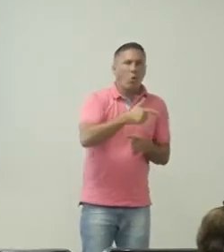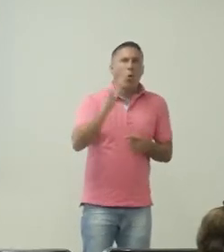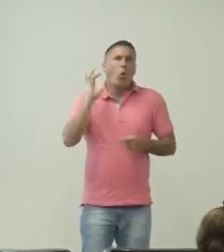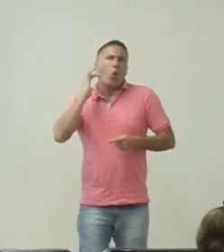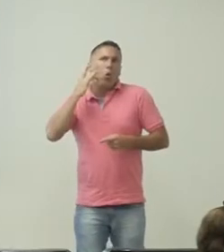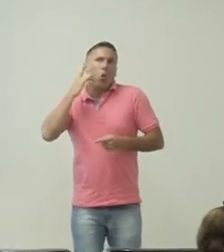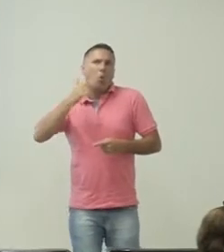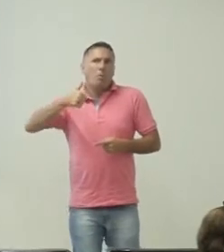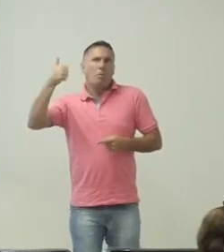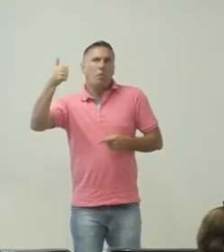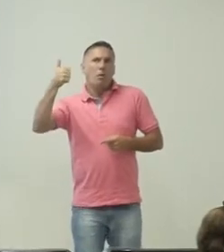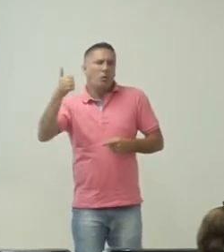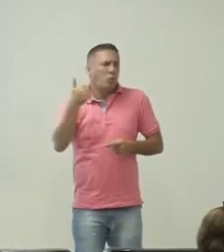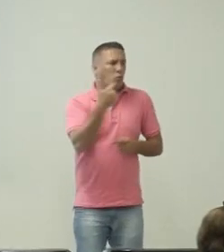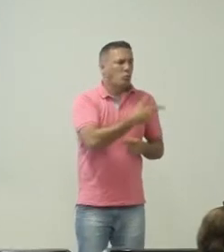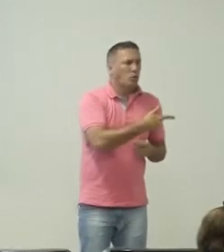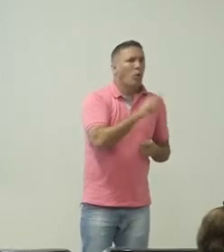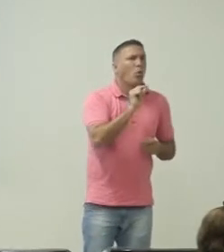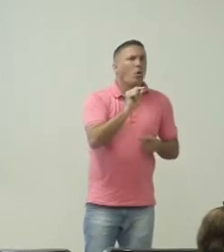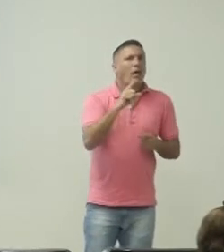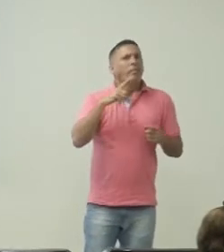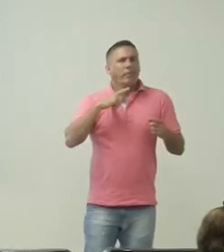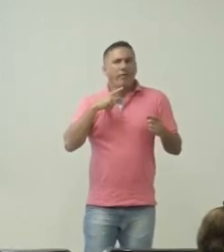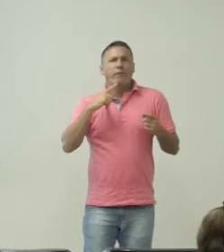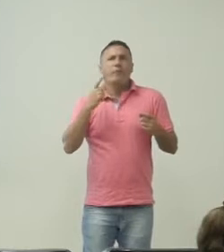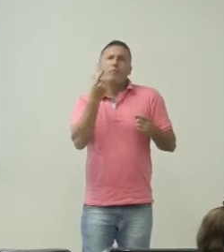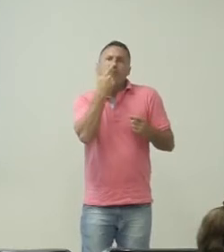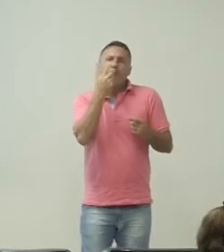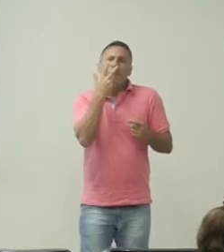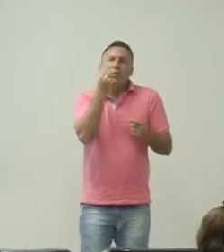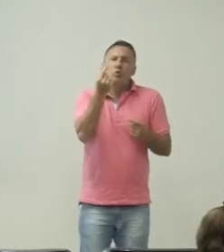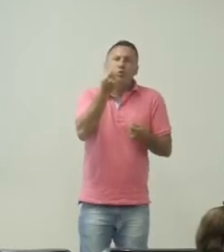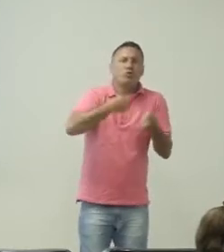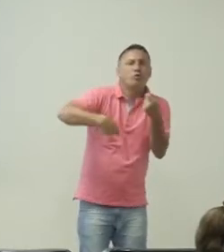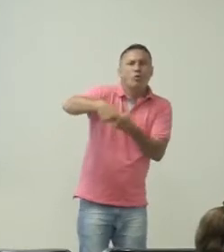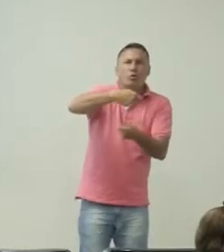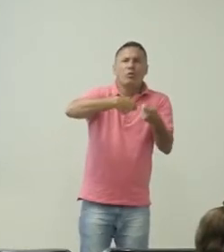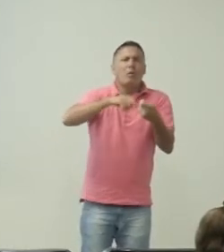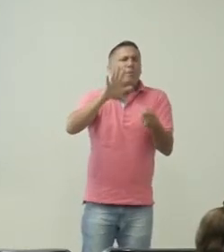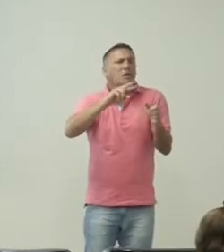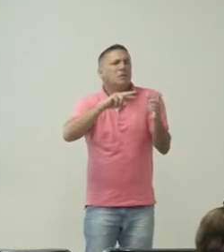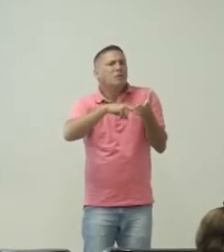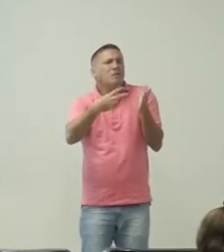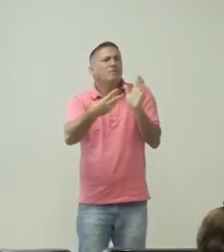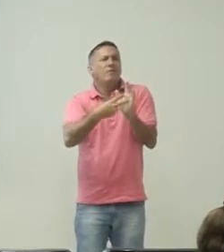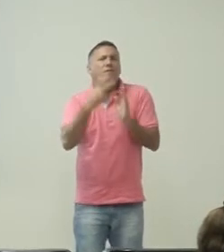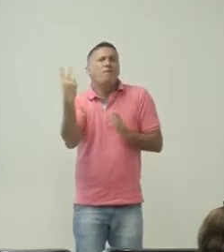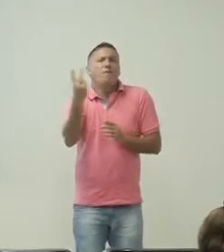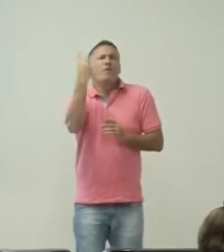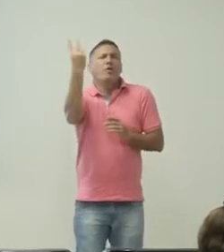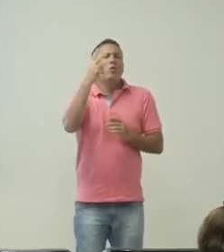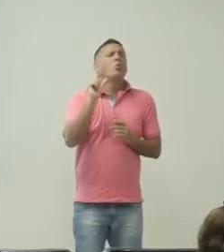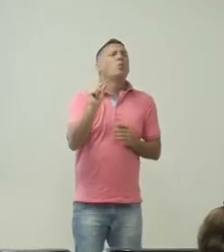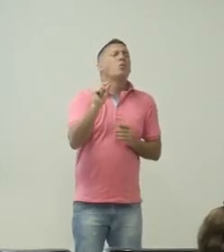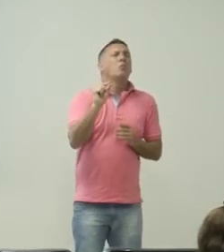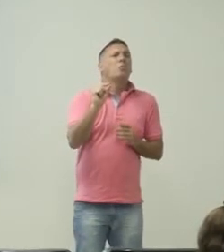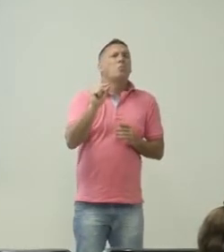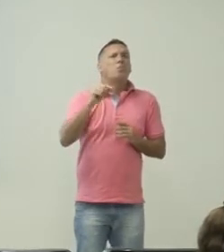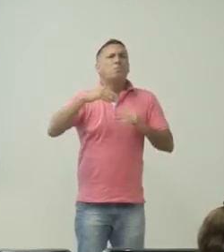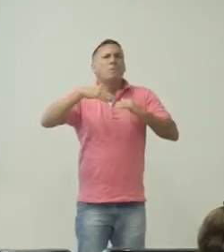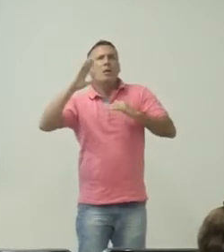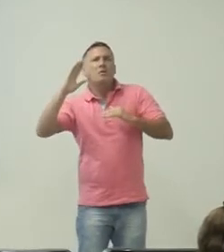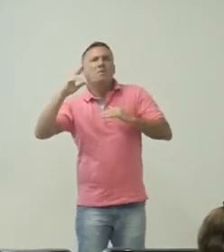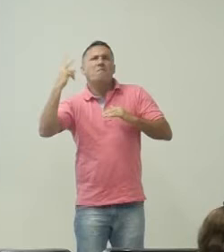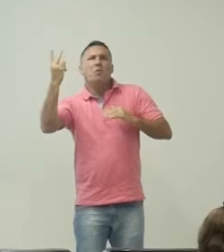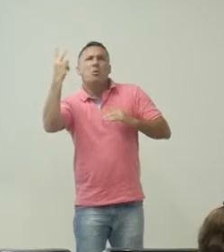porque ouro, né, a gente tem menor quantidade. Então, o que é um valor? A que a gente dá mais ou menos valor? A